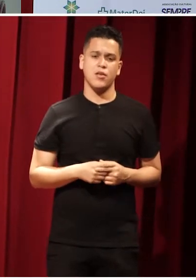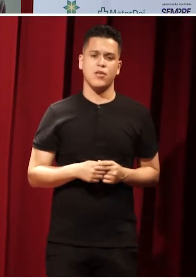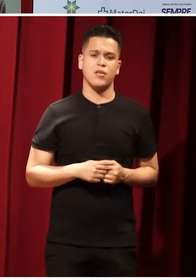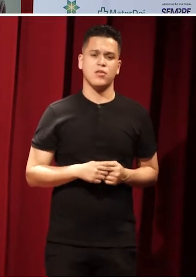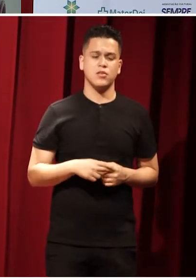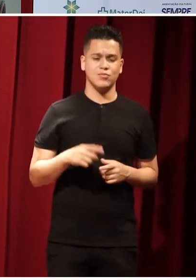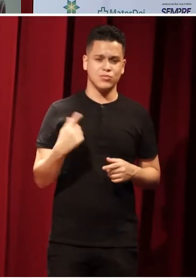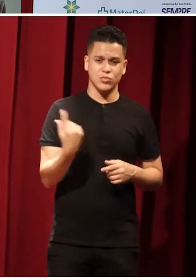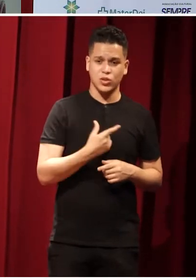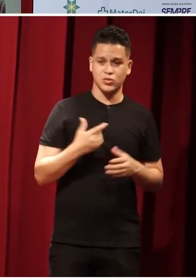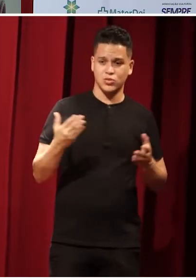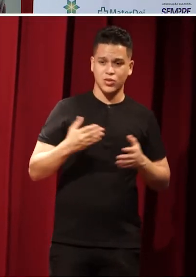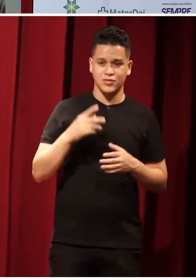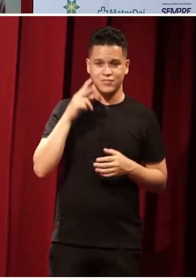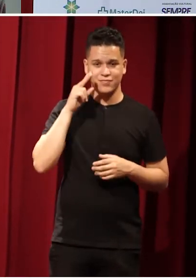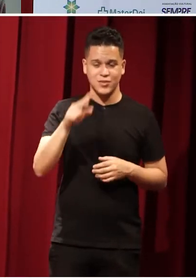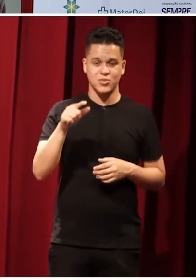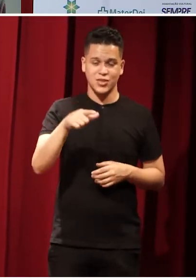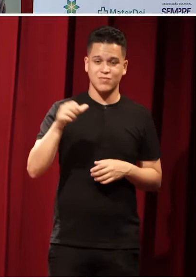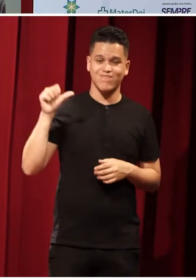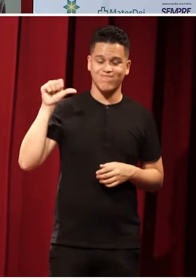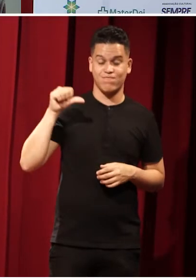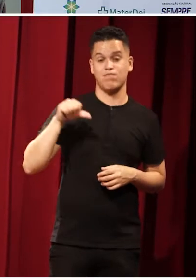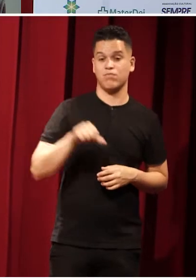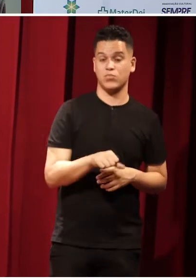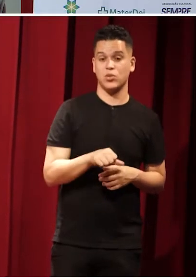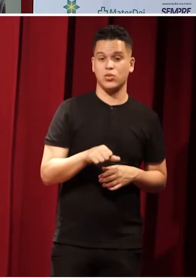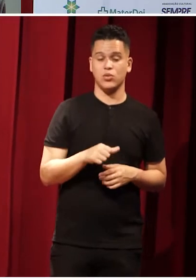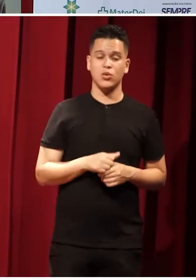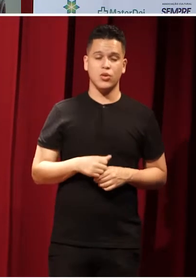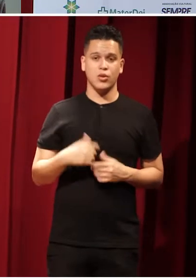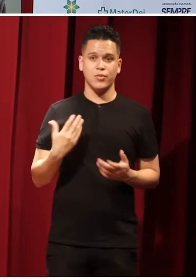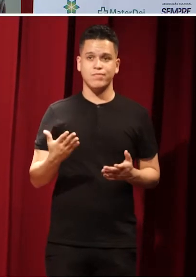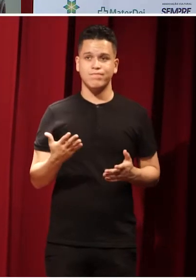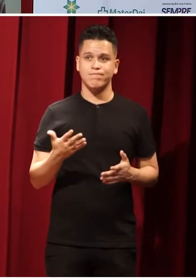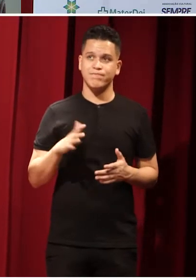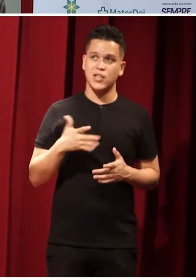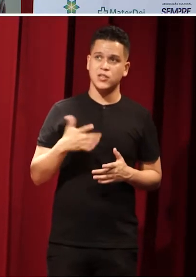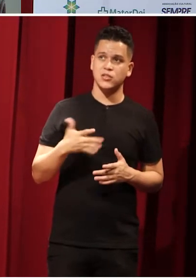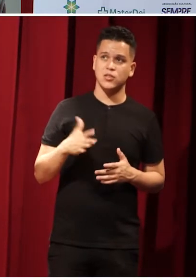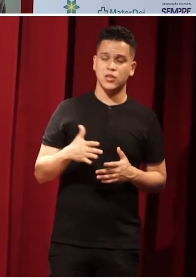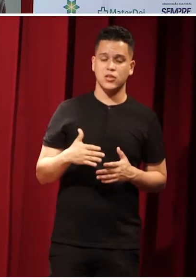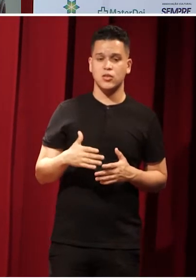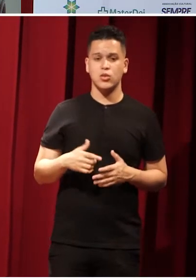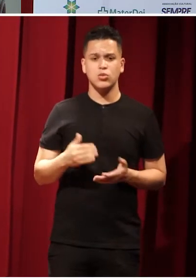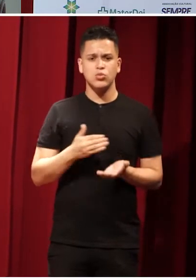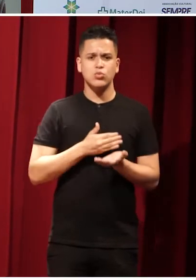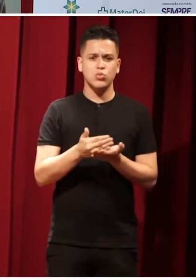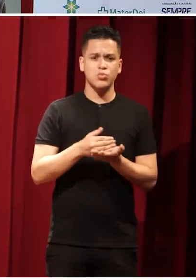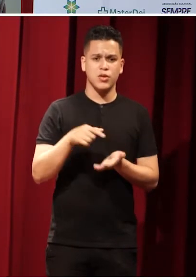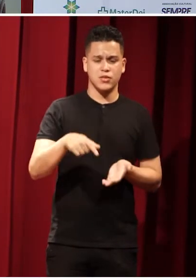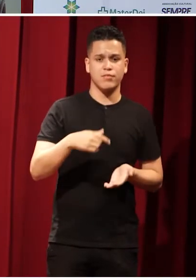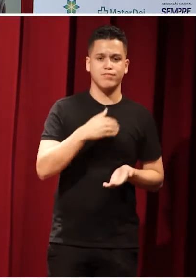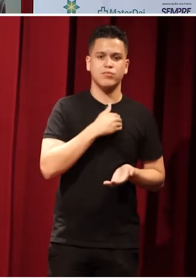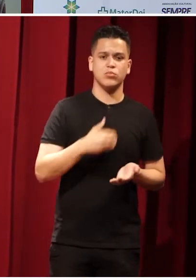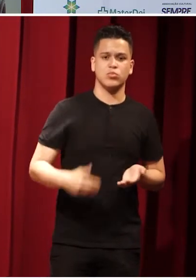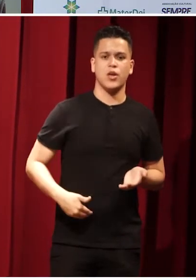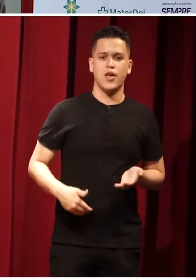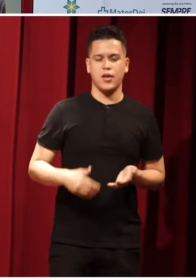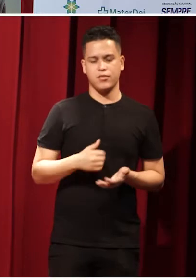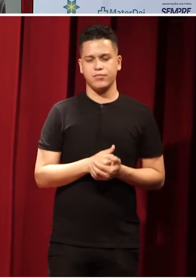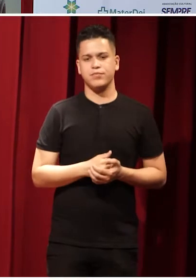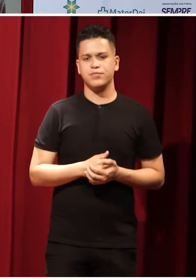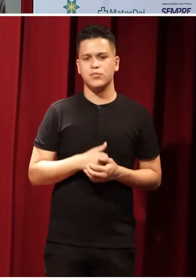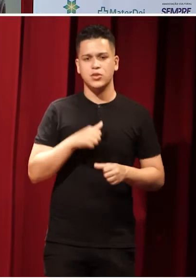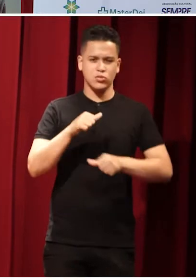se agravou enormemente, como vocês podem imaginar, desde o início do